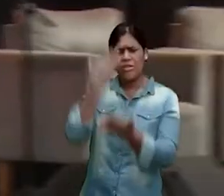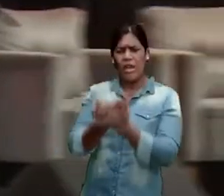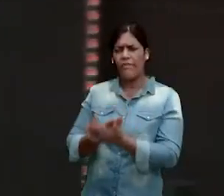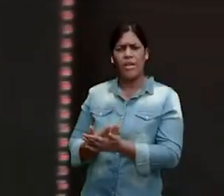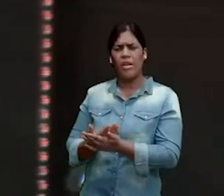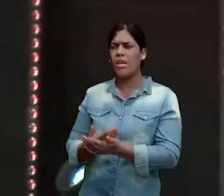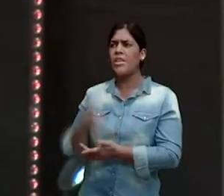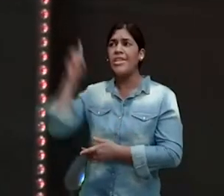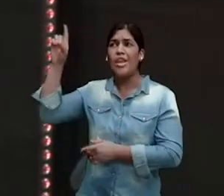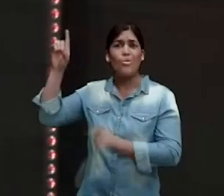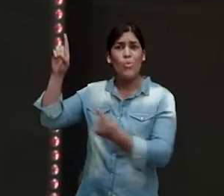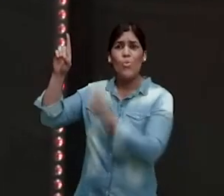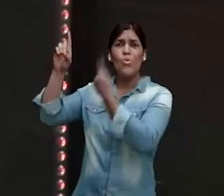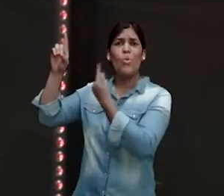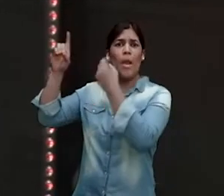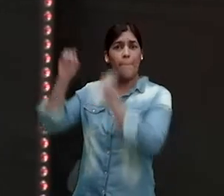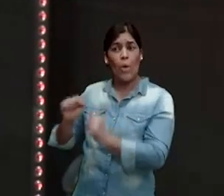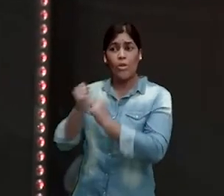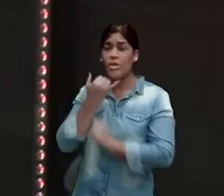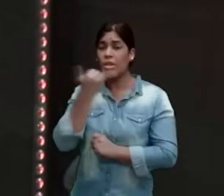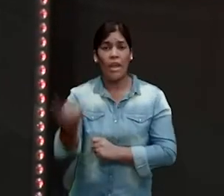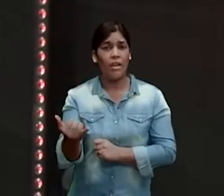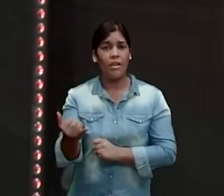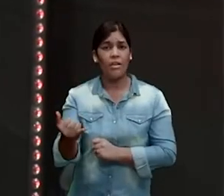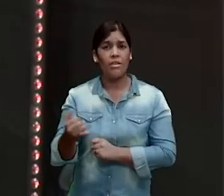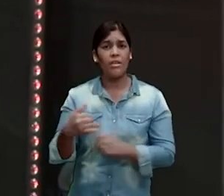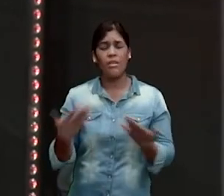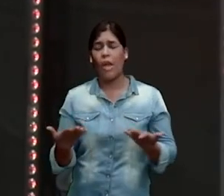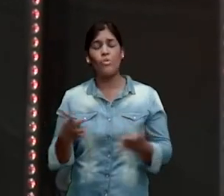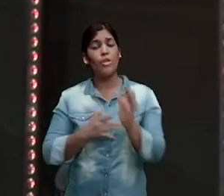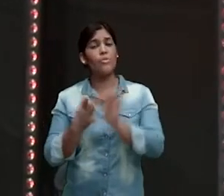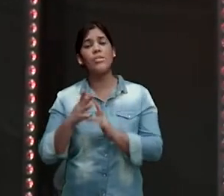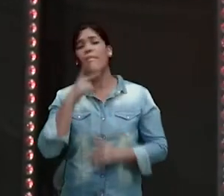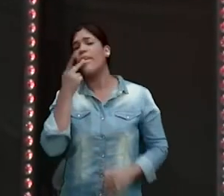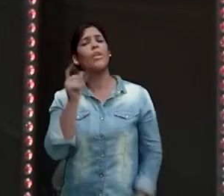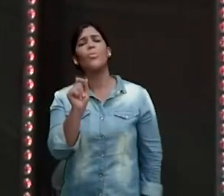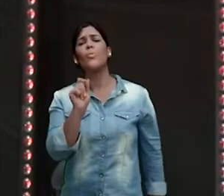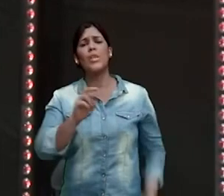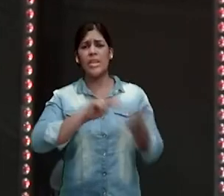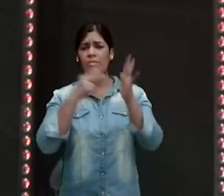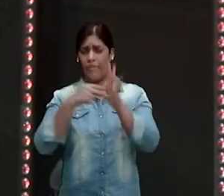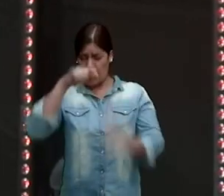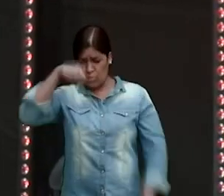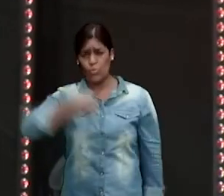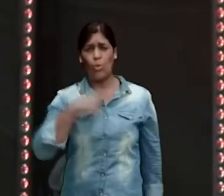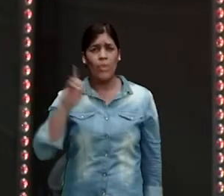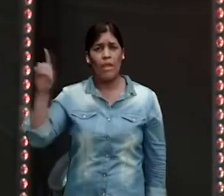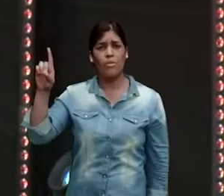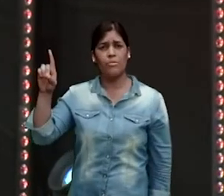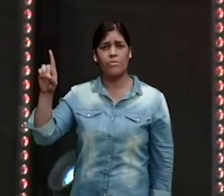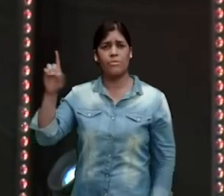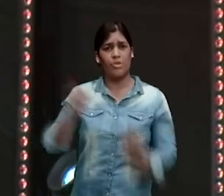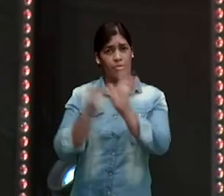estava dizendo isso então afirmando que eu sou Deus e ele dizia assim quem me